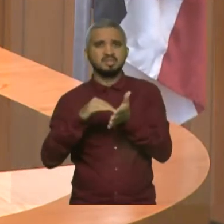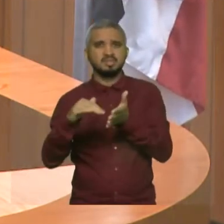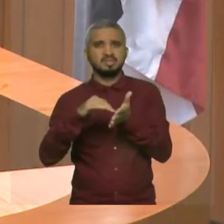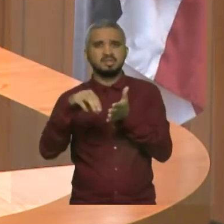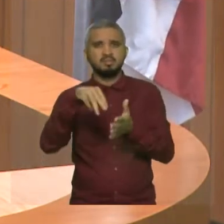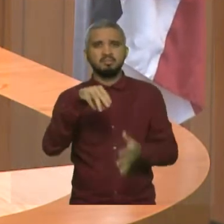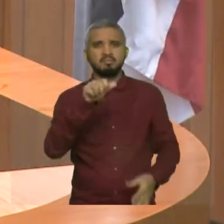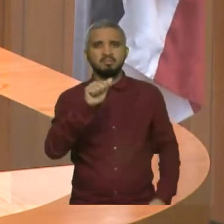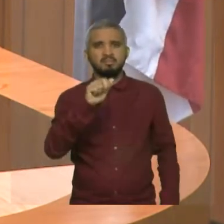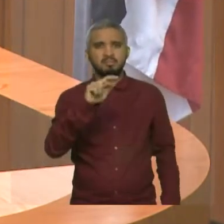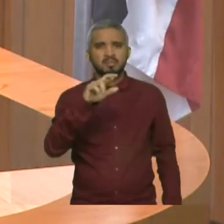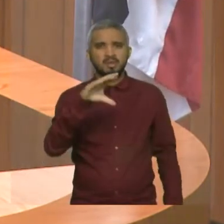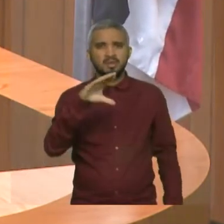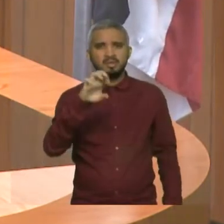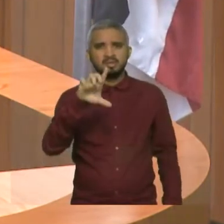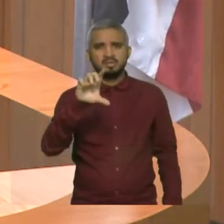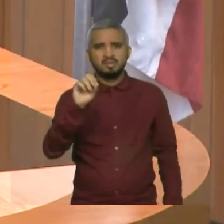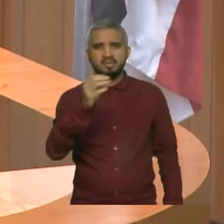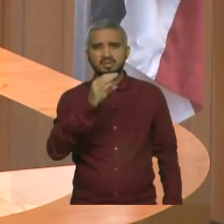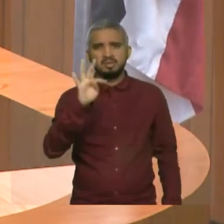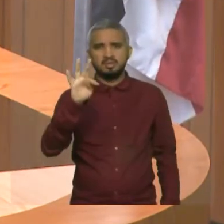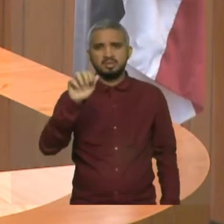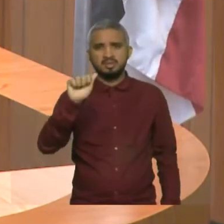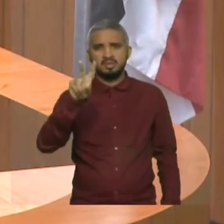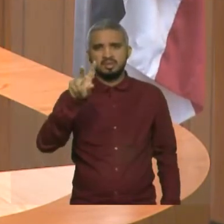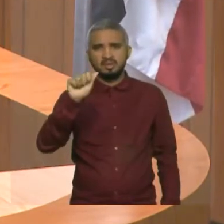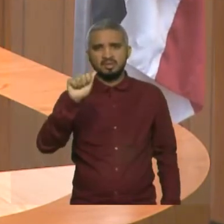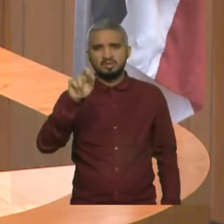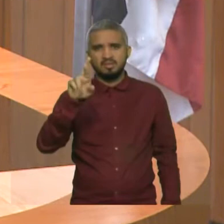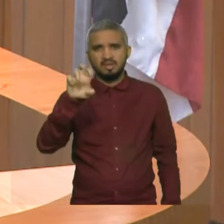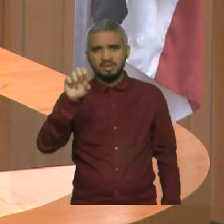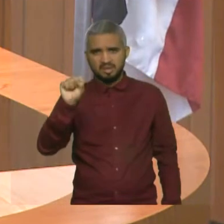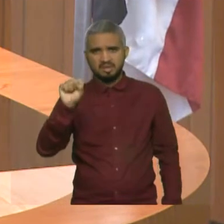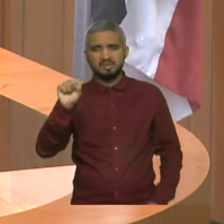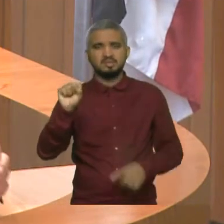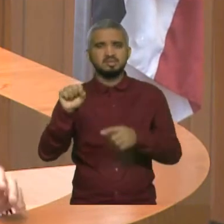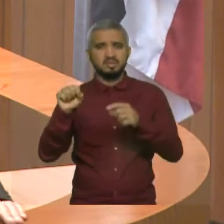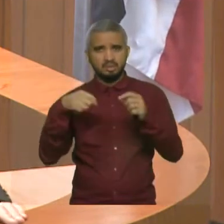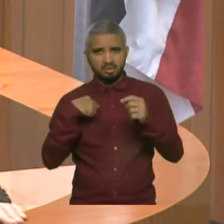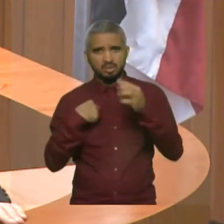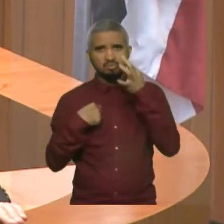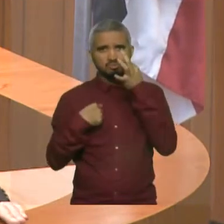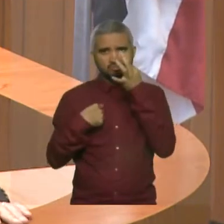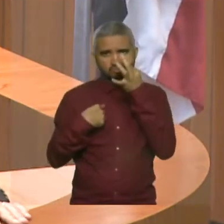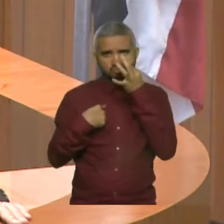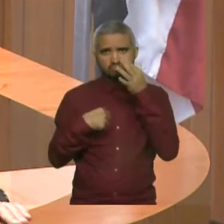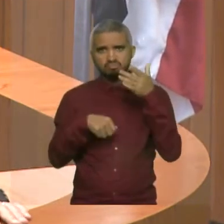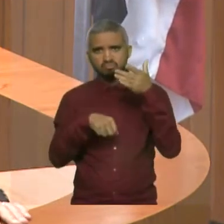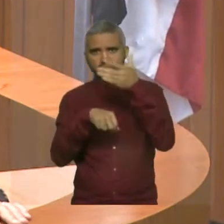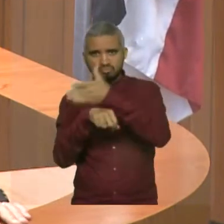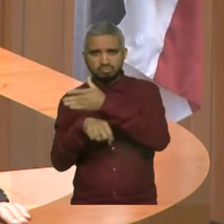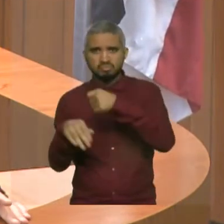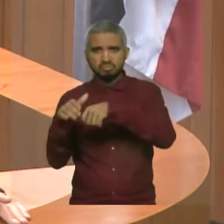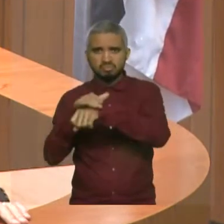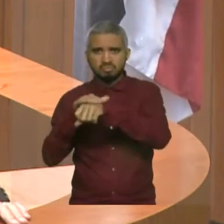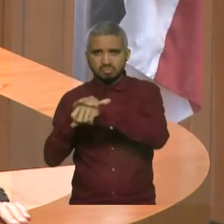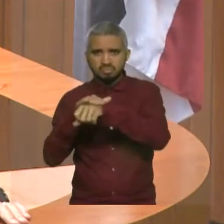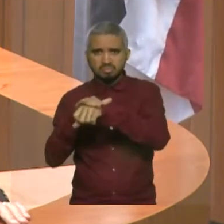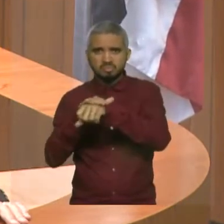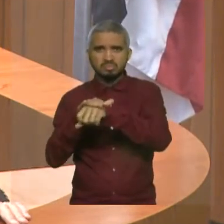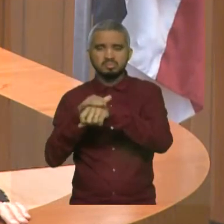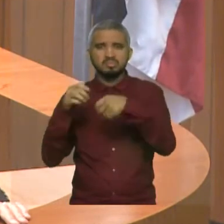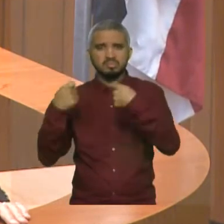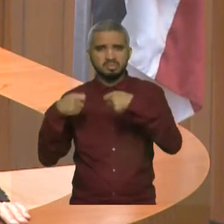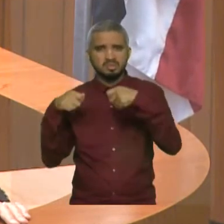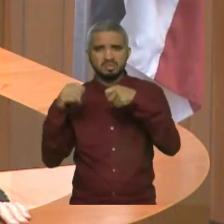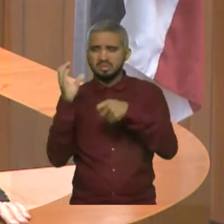deputado, para que nós possamos ver o mais rápido possível, em caráter de urgência, a Defesa Civil, o Corpo de Bombeiros,